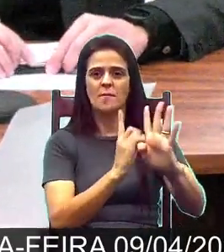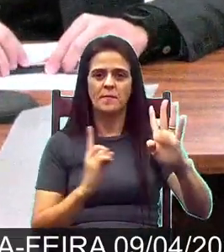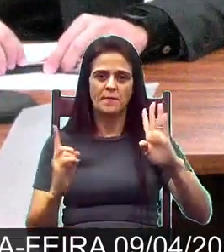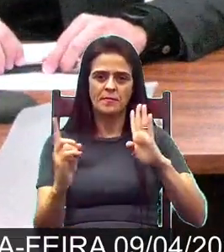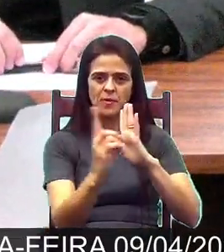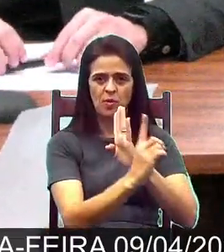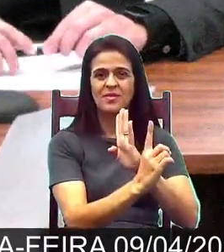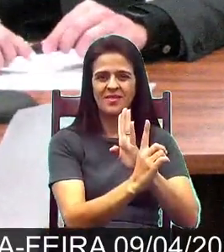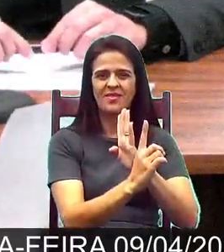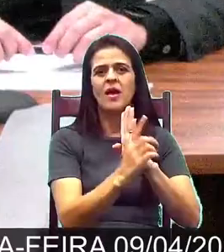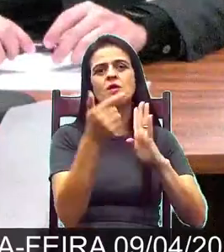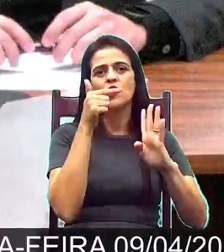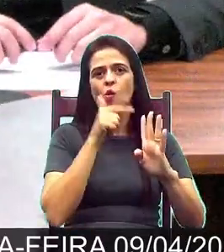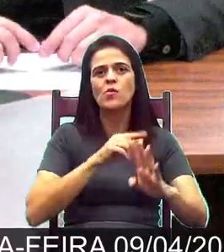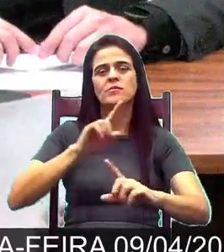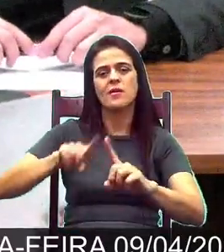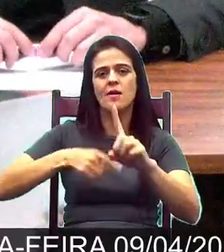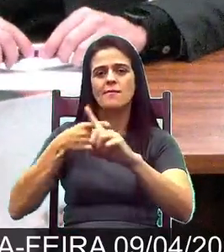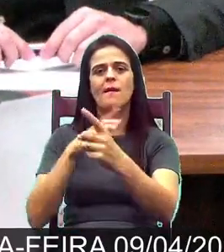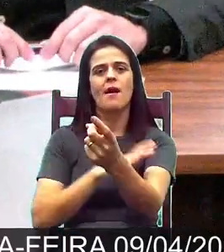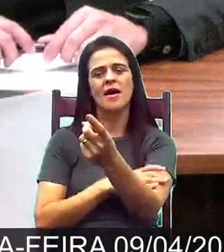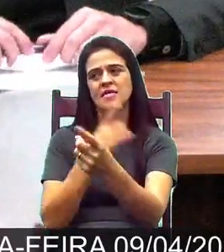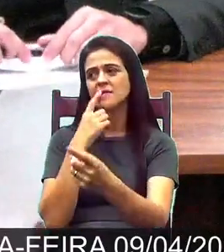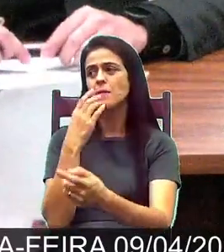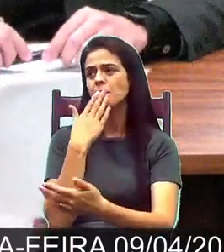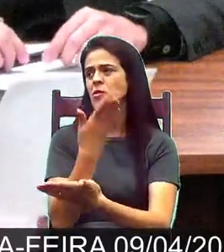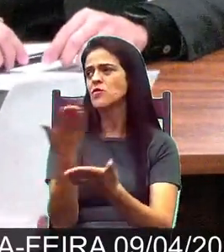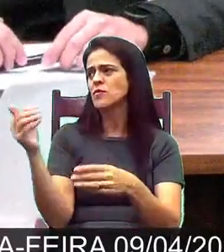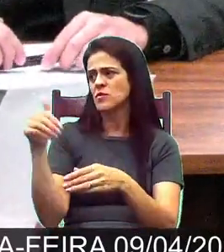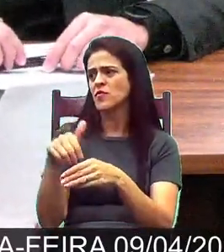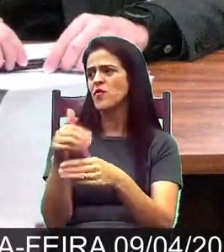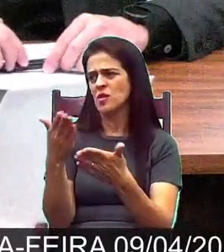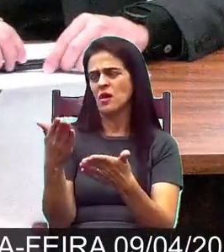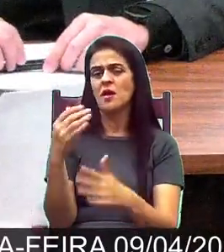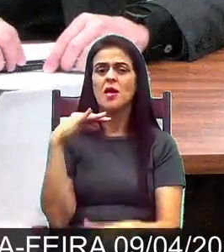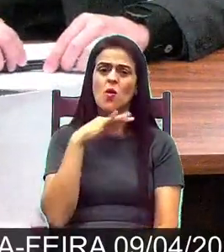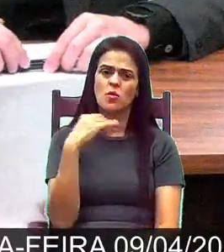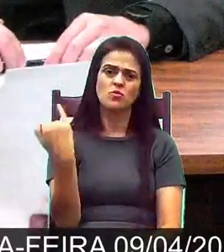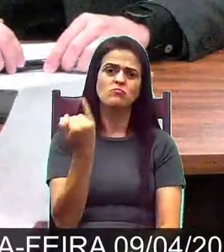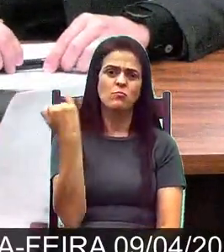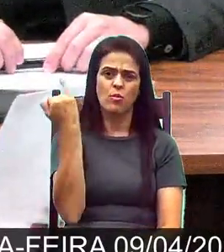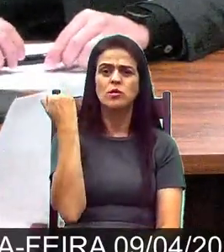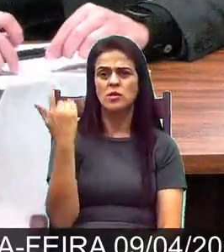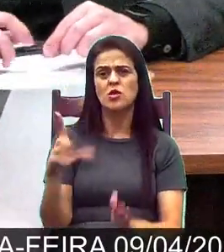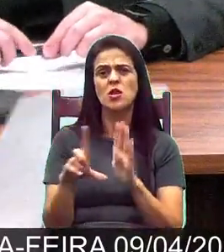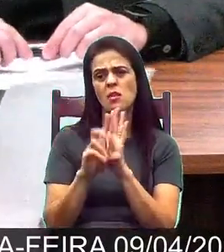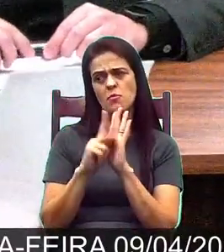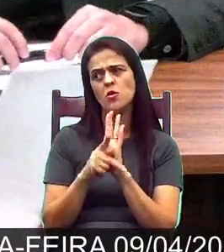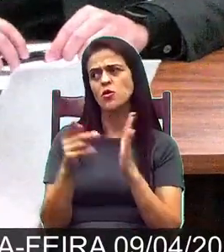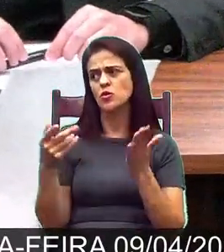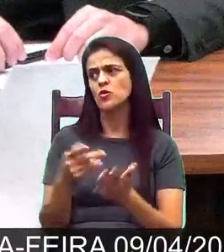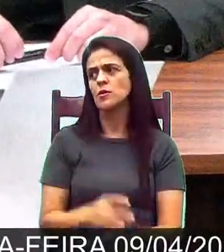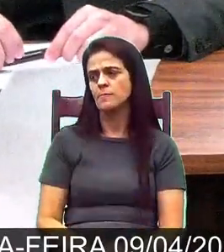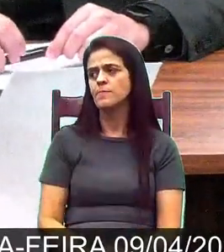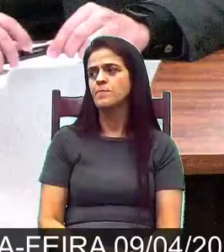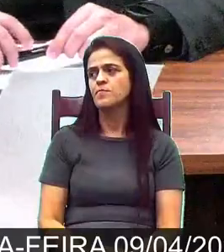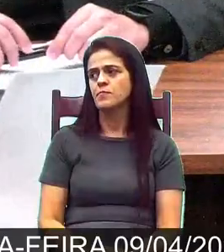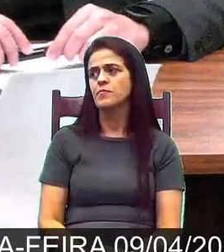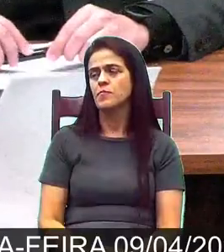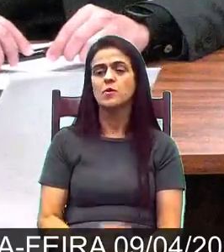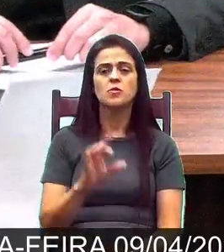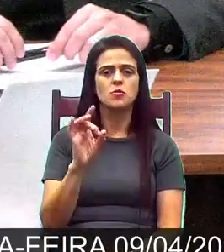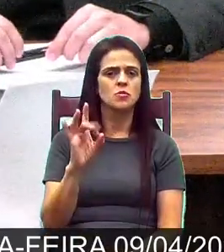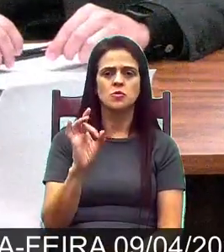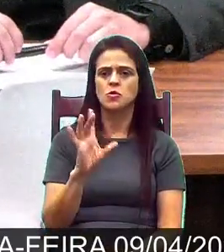fica aí meu pedido a todos os colegas vereadores, eu acho que isso aqui é muito importante, né? Então fica aí